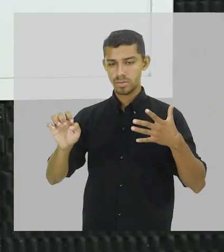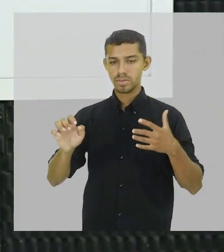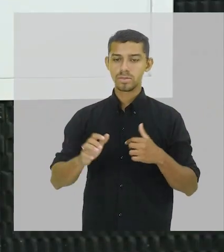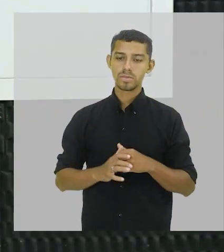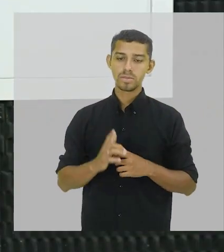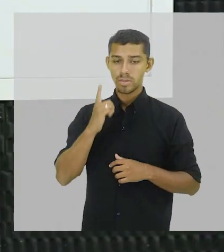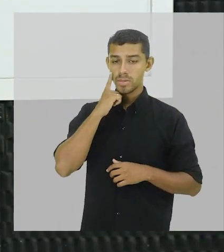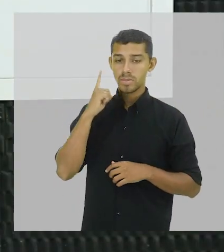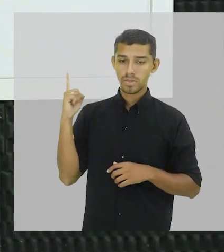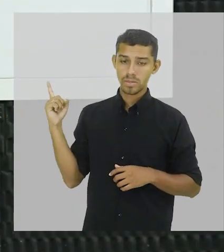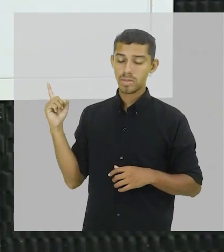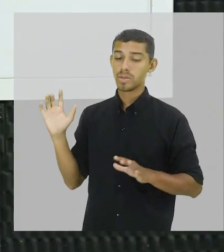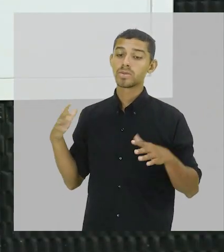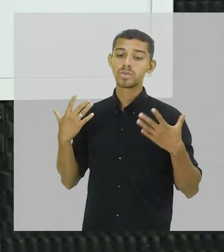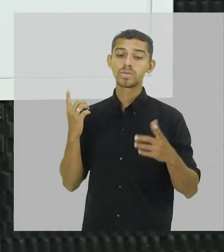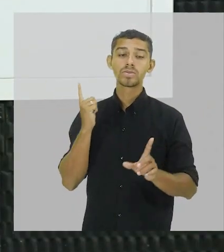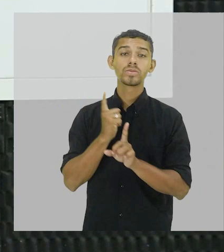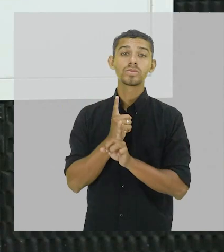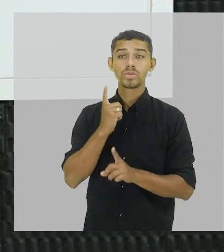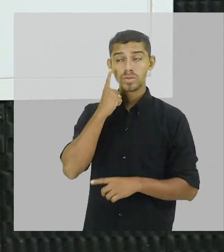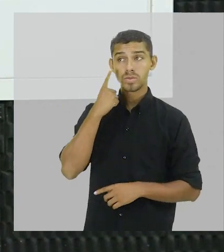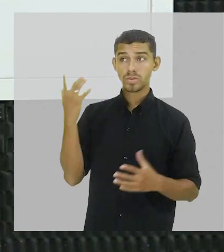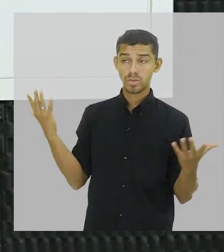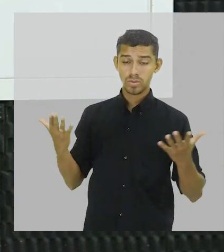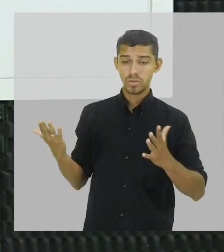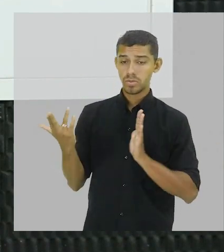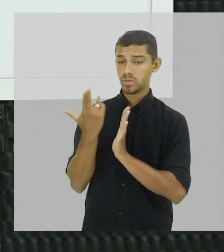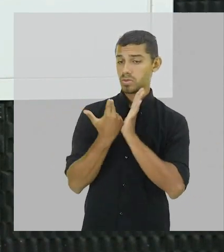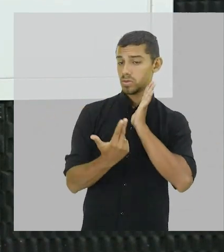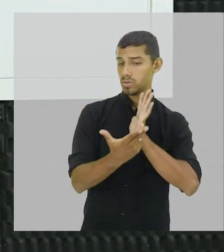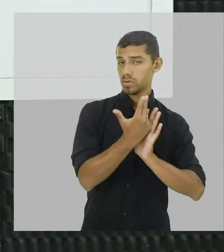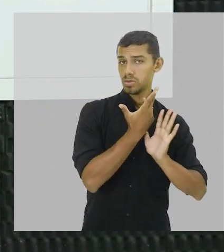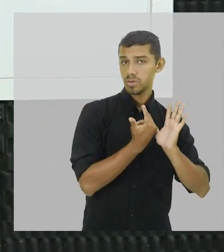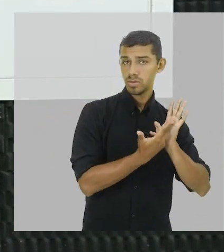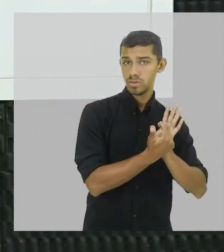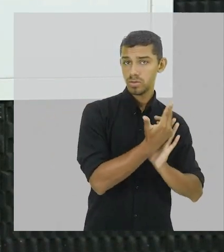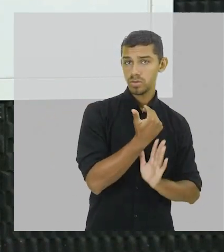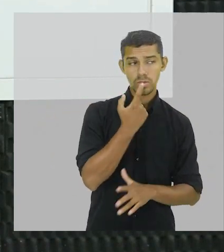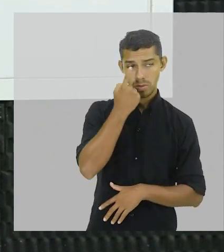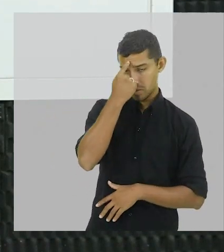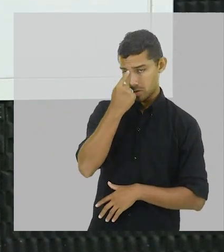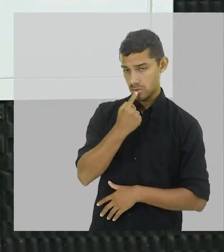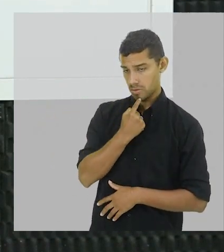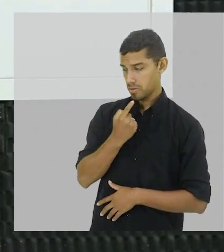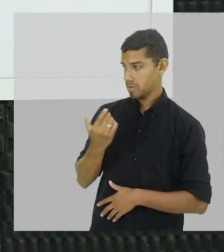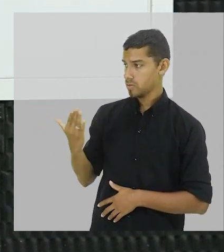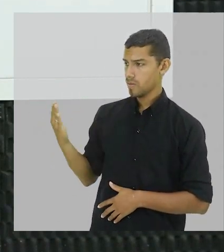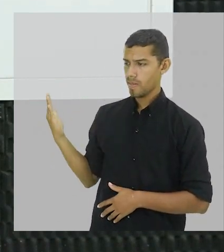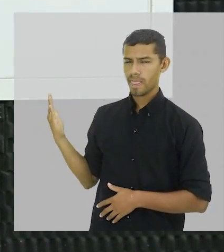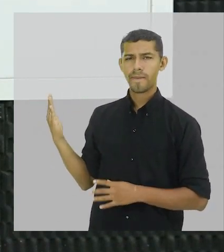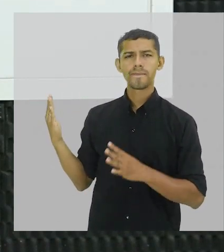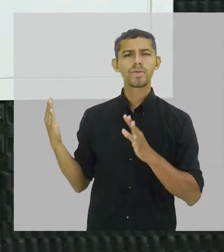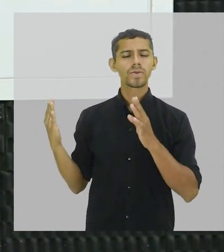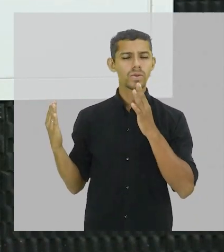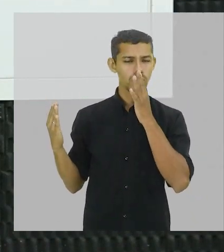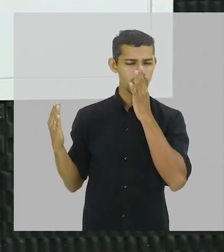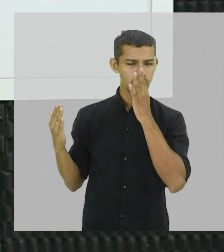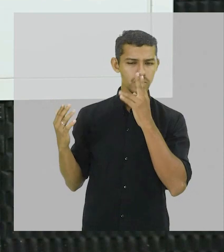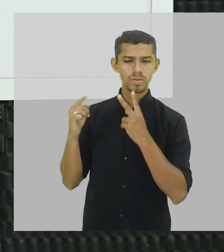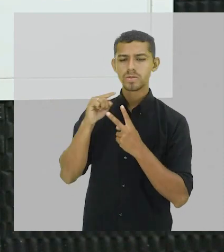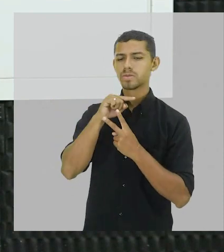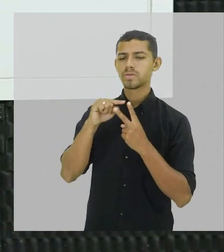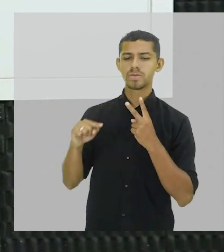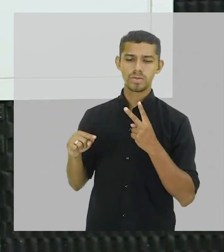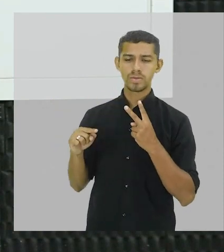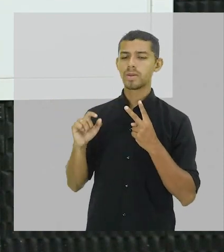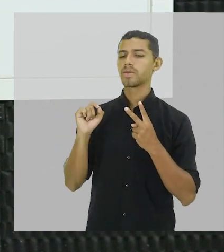opção correta, né? Então, vou trazer para cá a figura. Aí nós temos que observar 2 coisas. Então eu